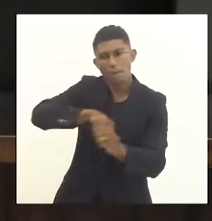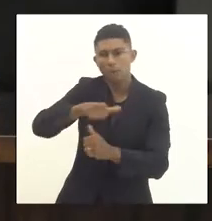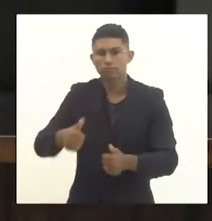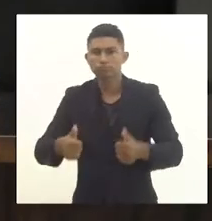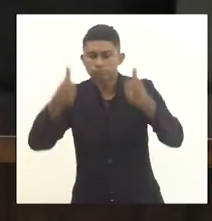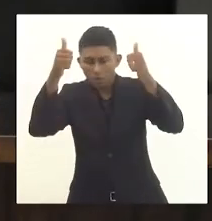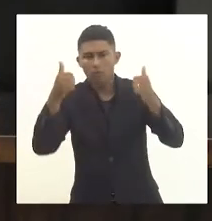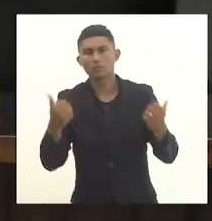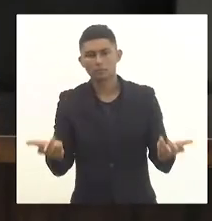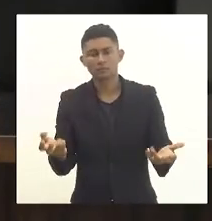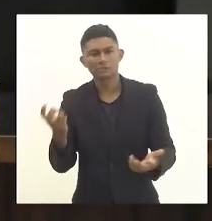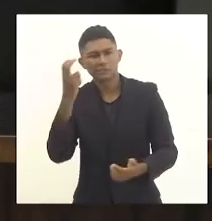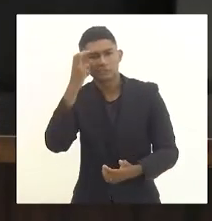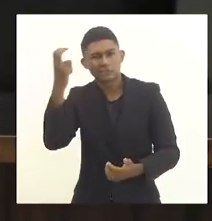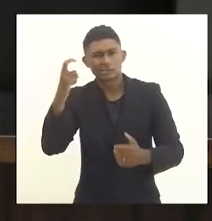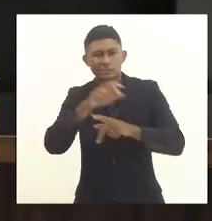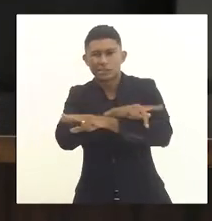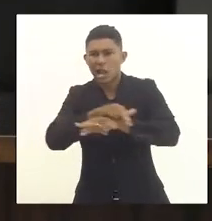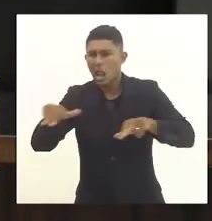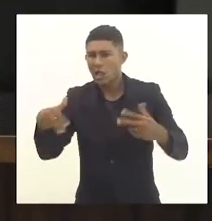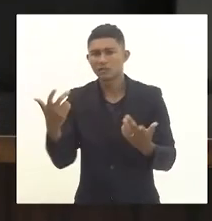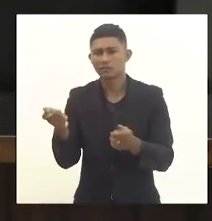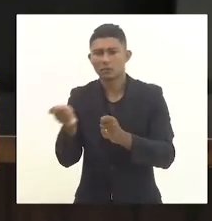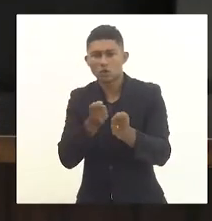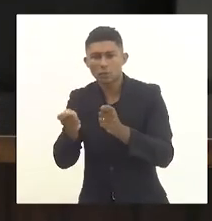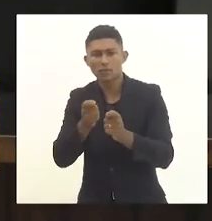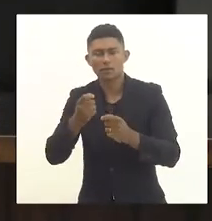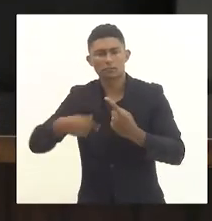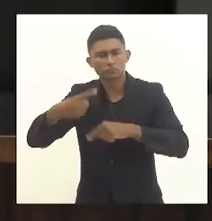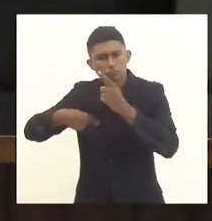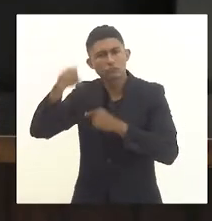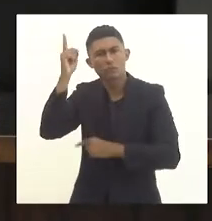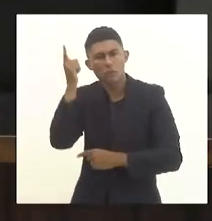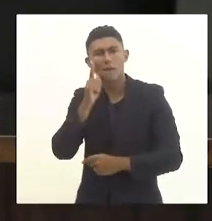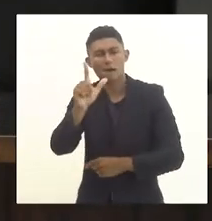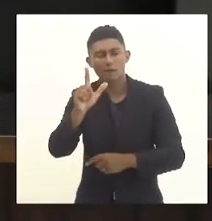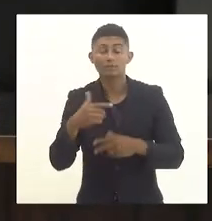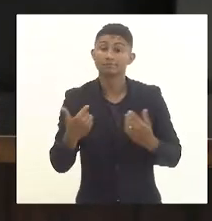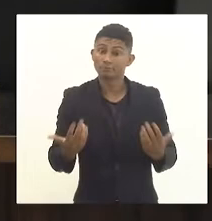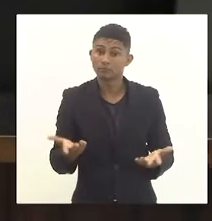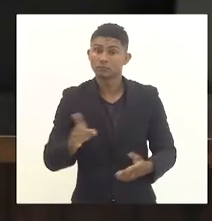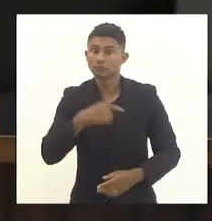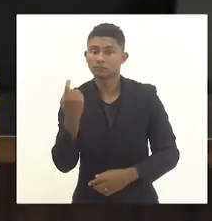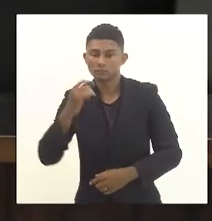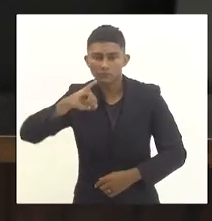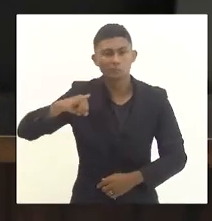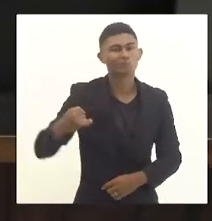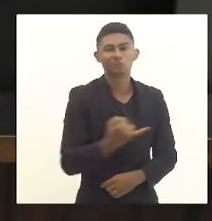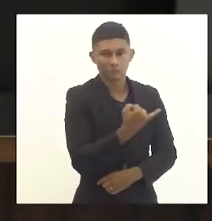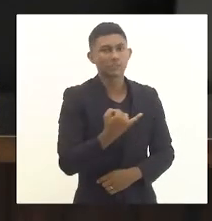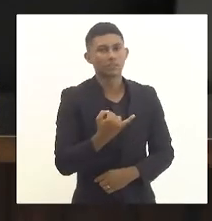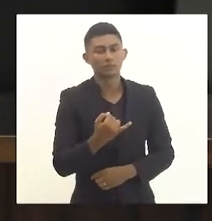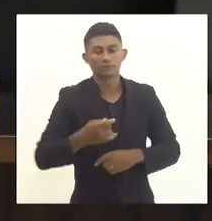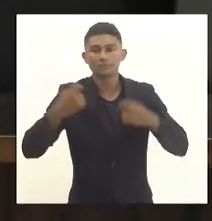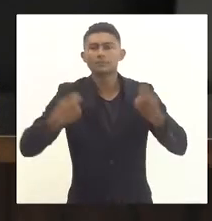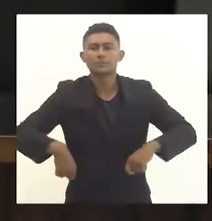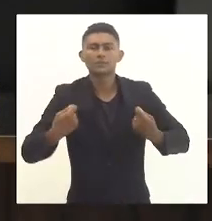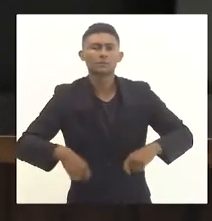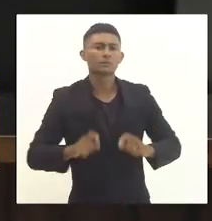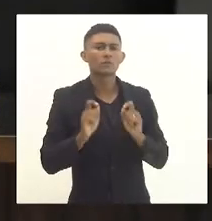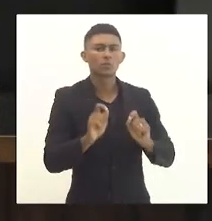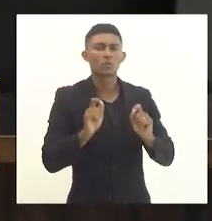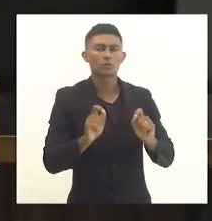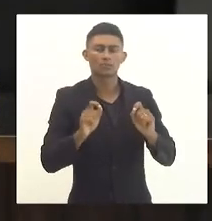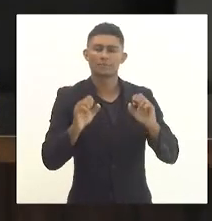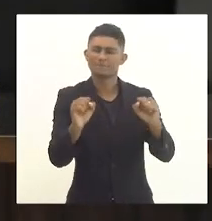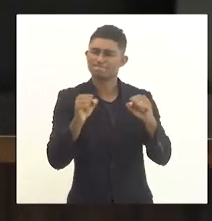inteligentes e impactando o desenvolvimento socioeconômico do país. Para que essa janela de oportunidade se concretize, no entanto, esse